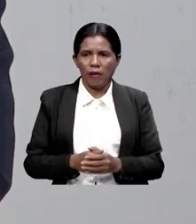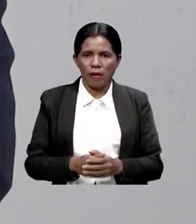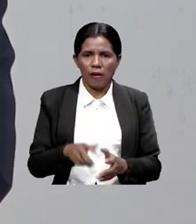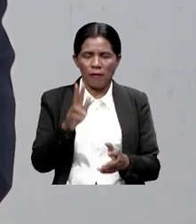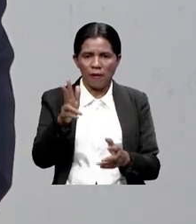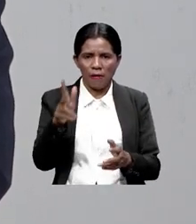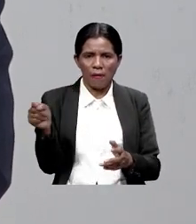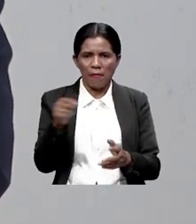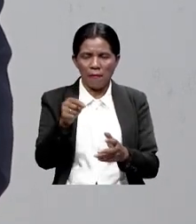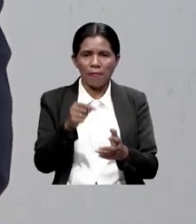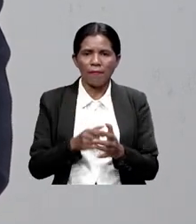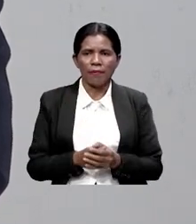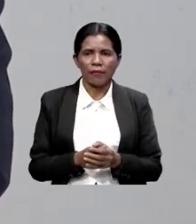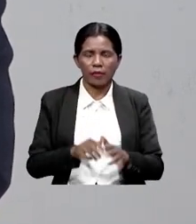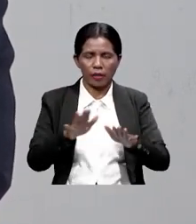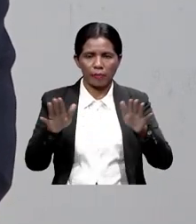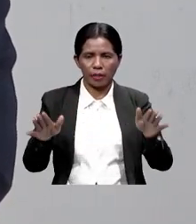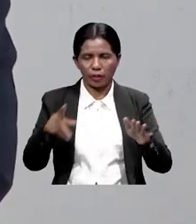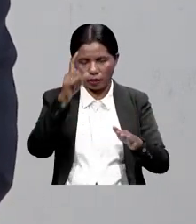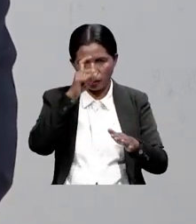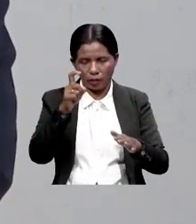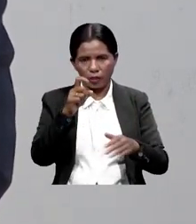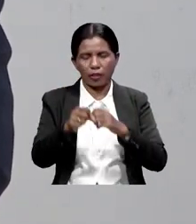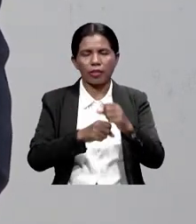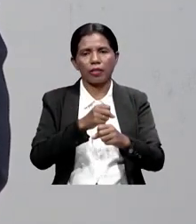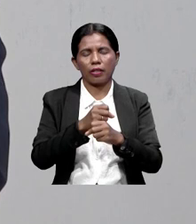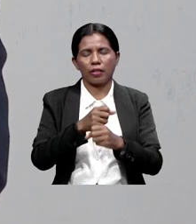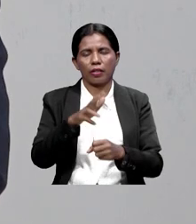30% de labari Sira, idade pré-escolar, no entorno.